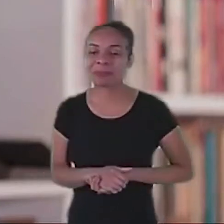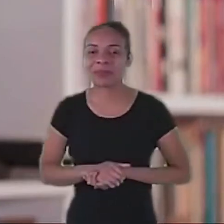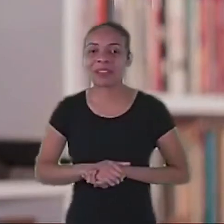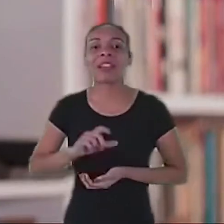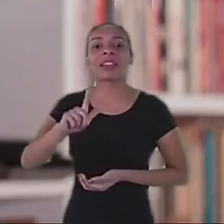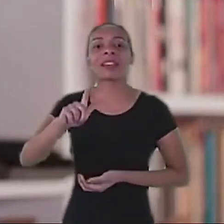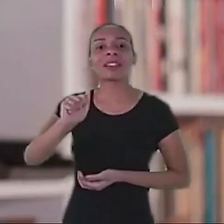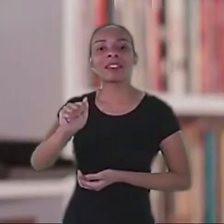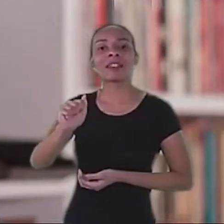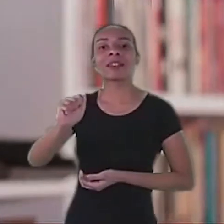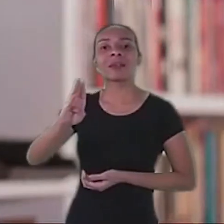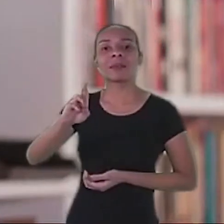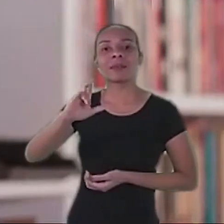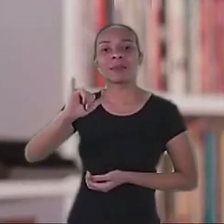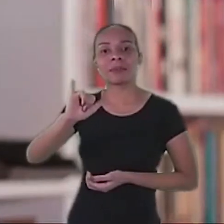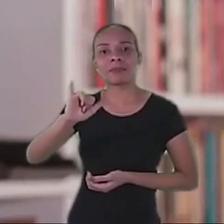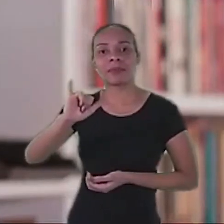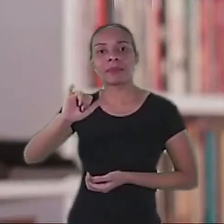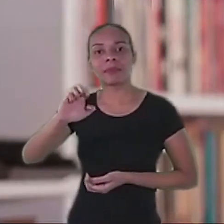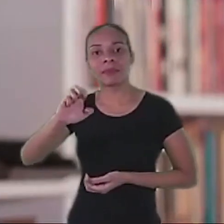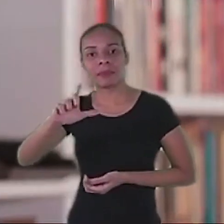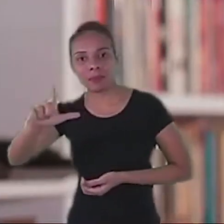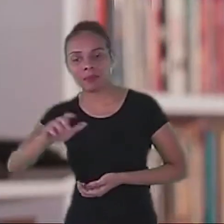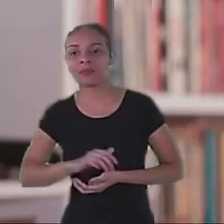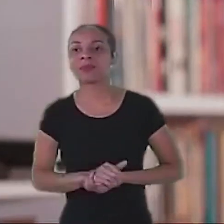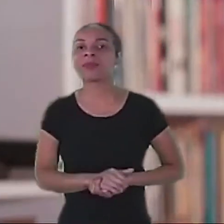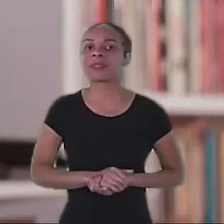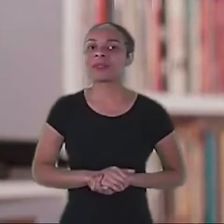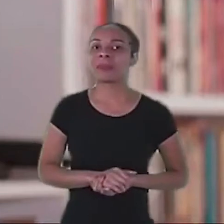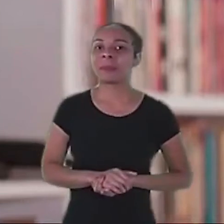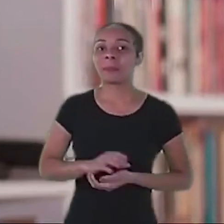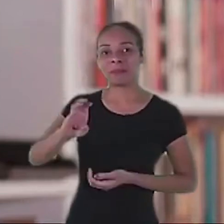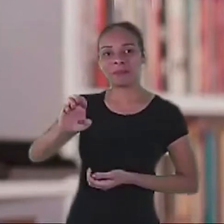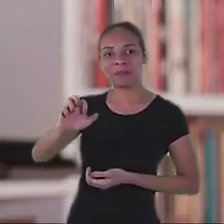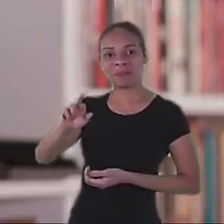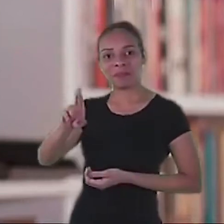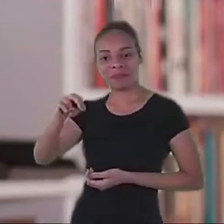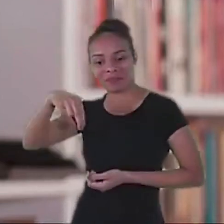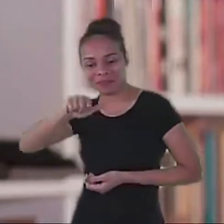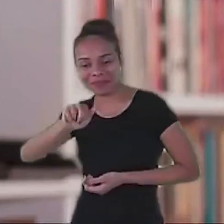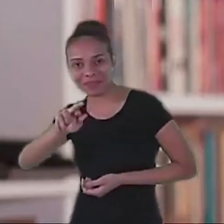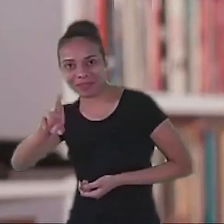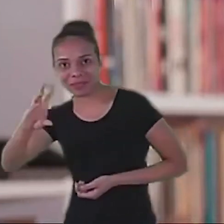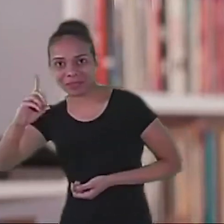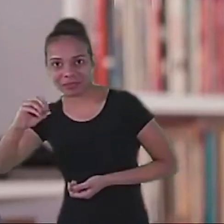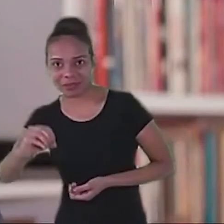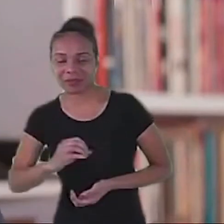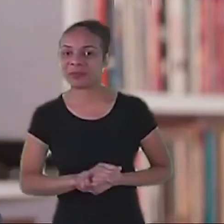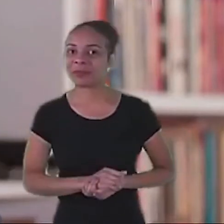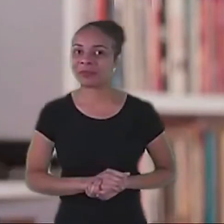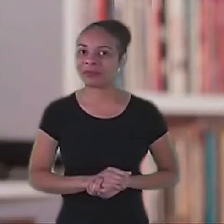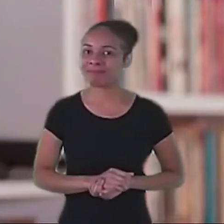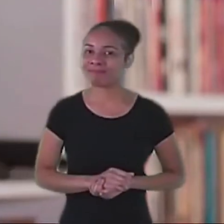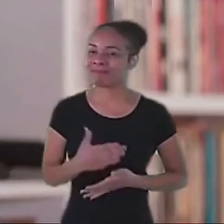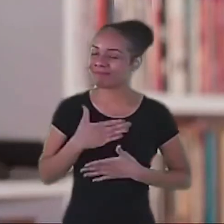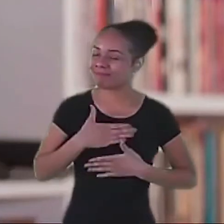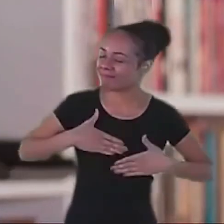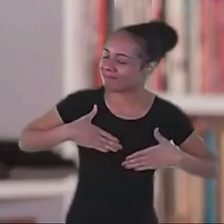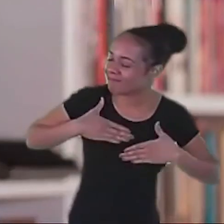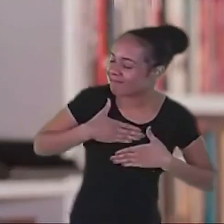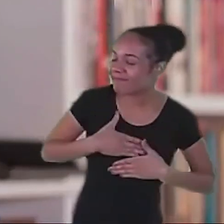Bernardo Campolina, Vera, Nádia Batella Gottlieb, querida biógrafa de Clarice